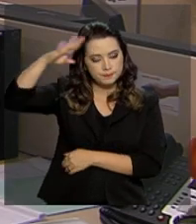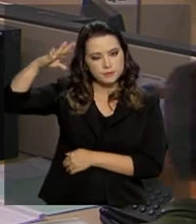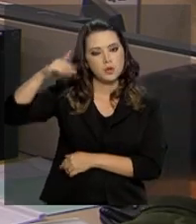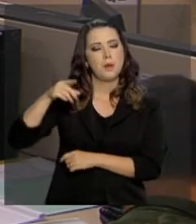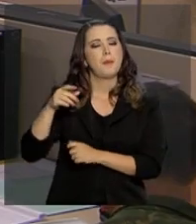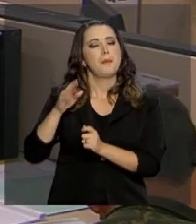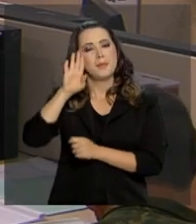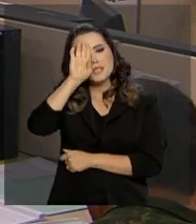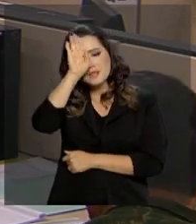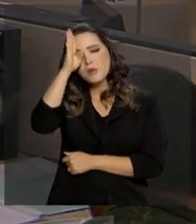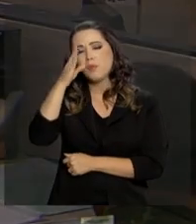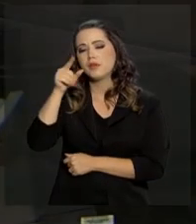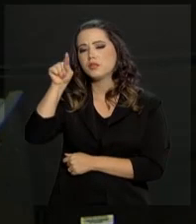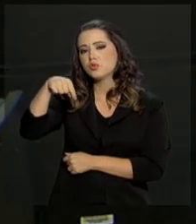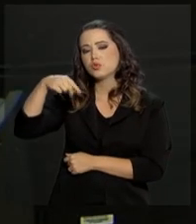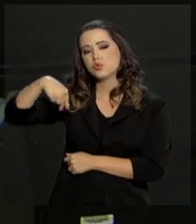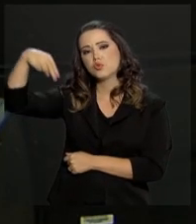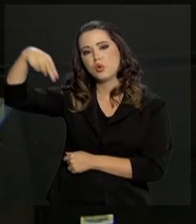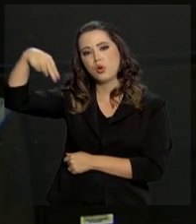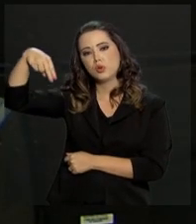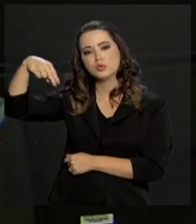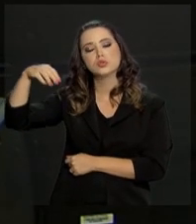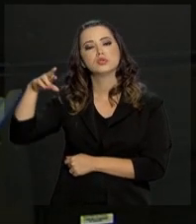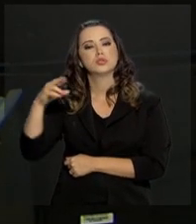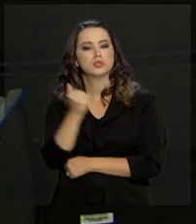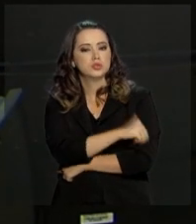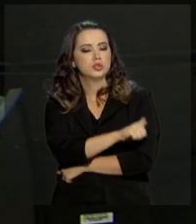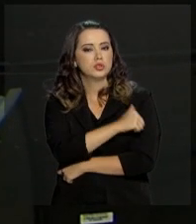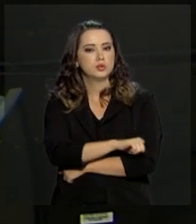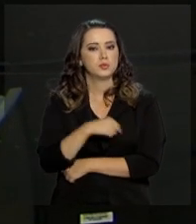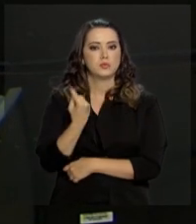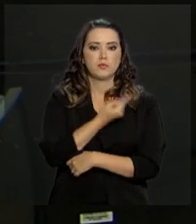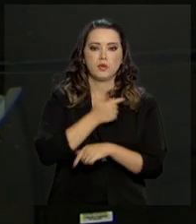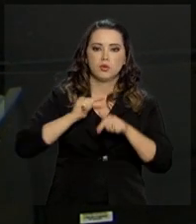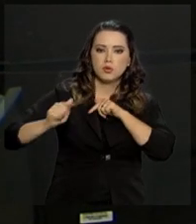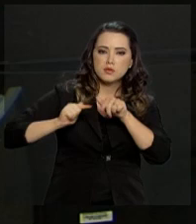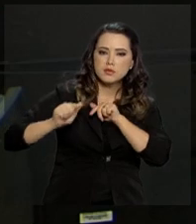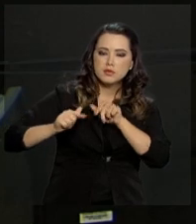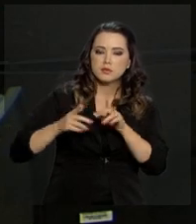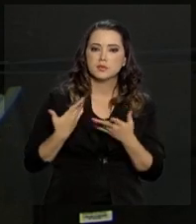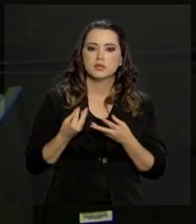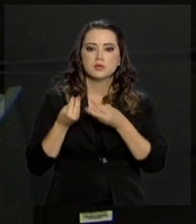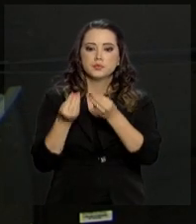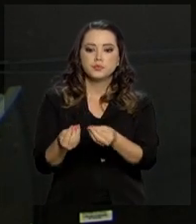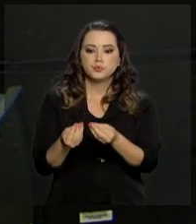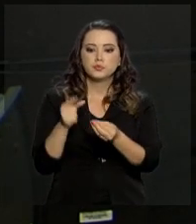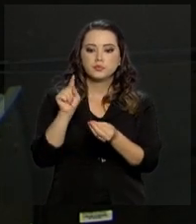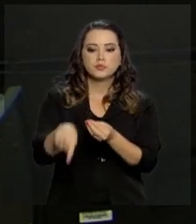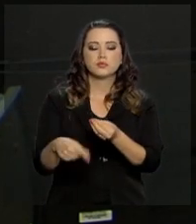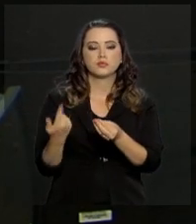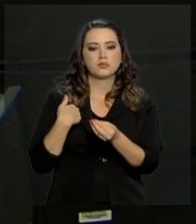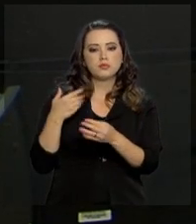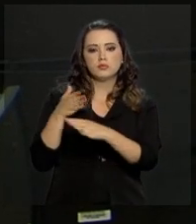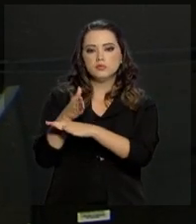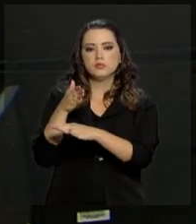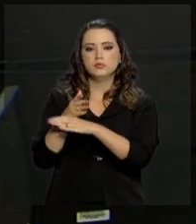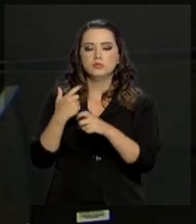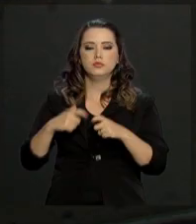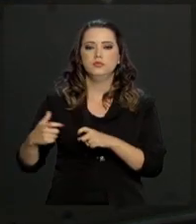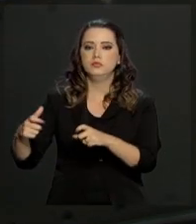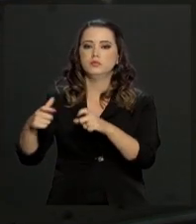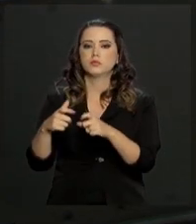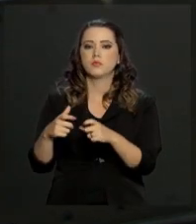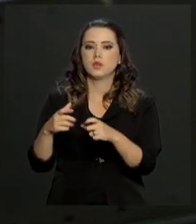do norte e no Rio de Janeiro. Nós trabalhamos para garantir o acesso dos eleitores aos locais de